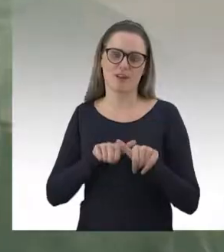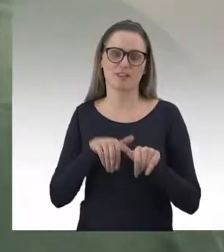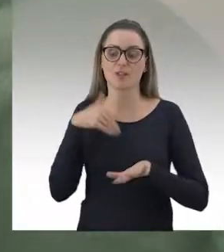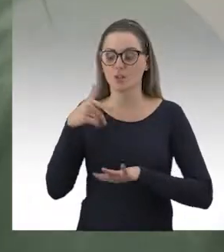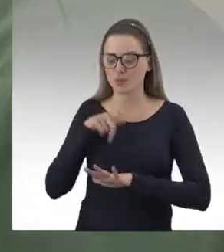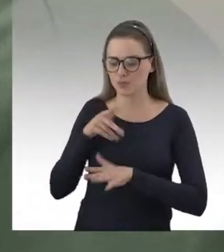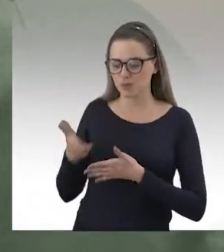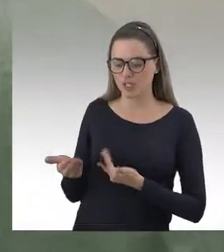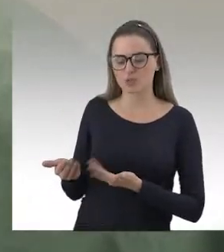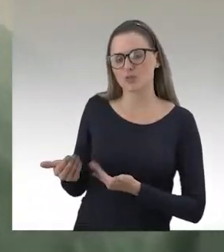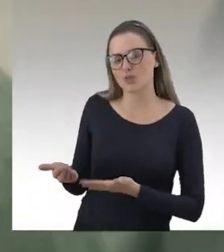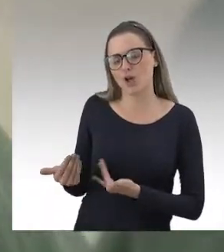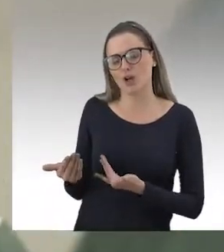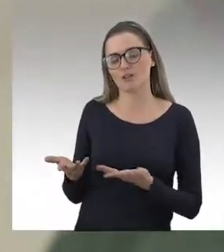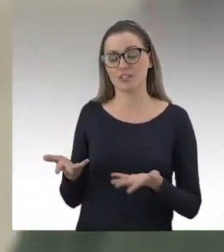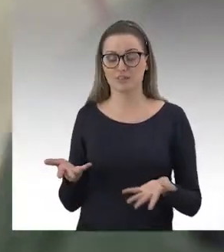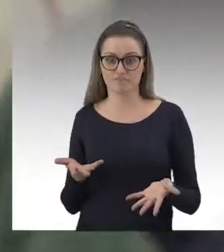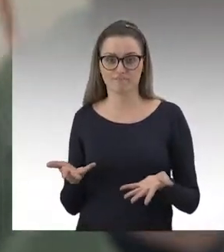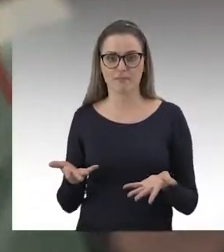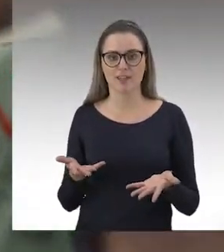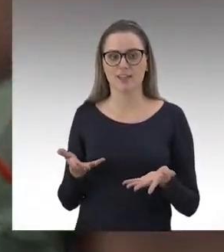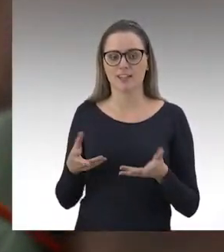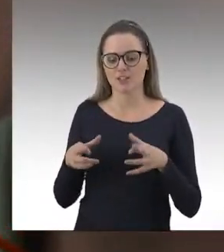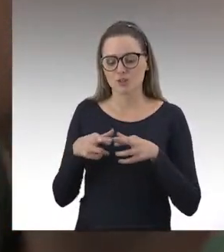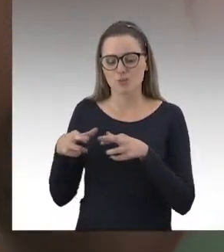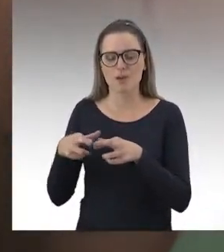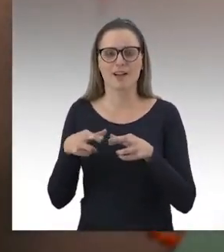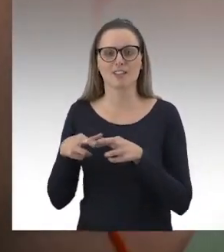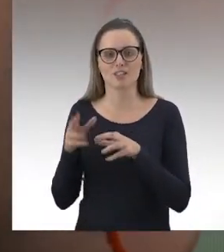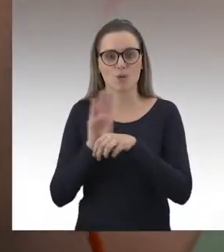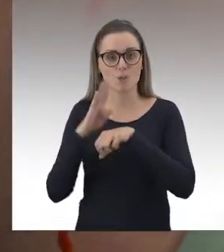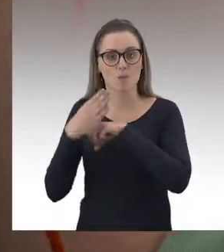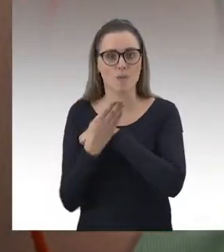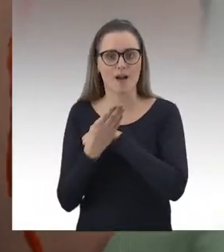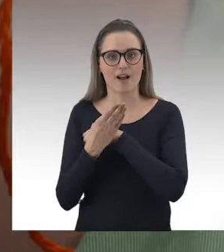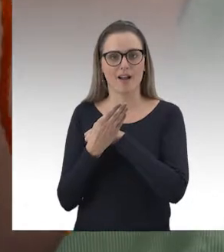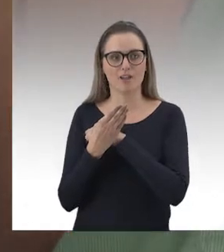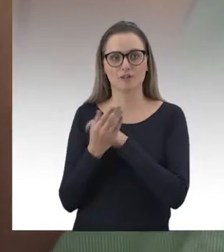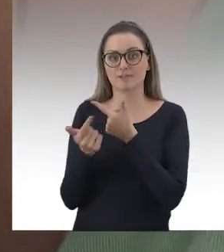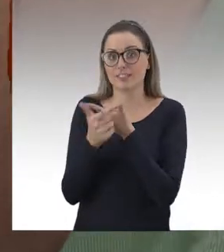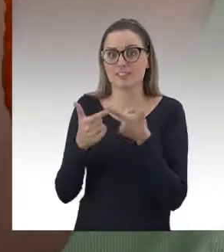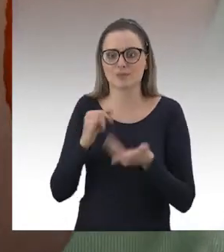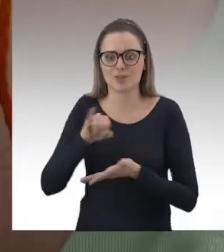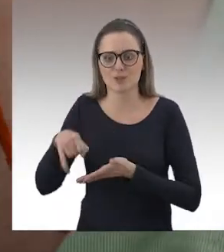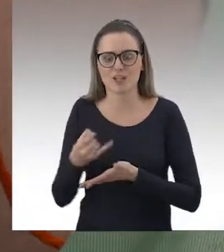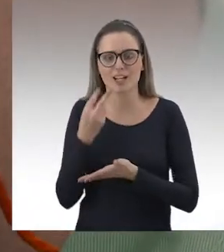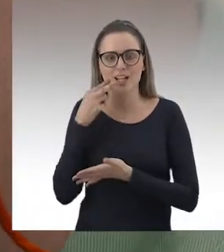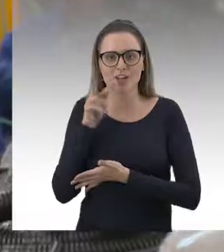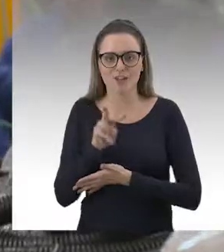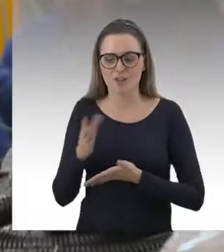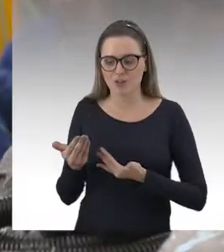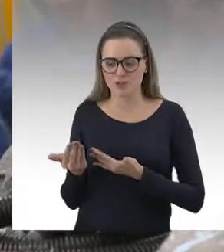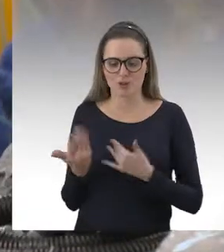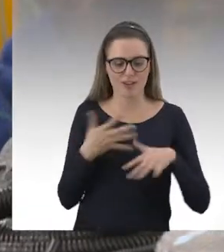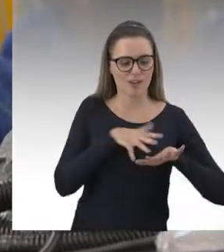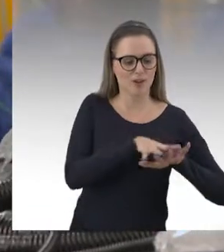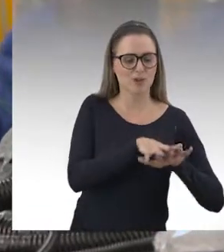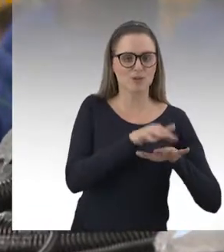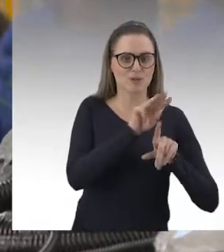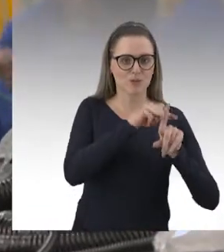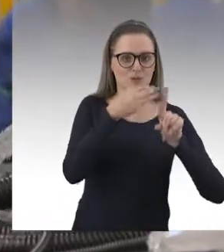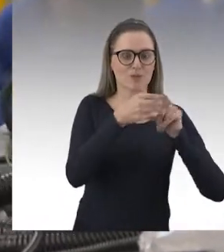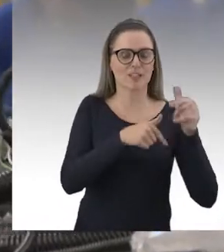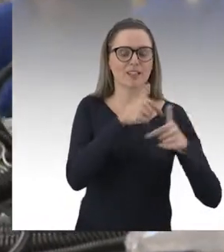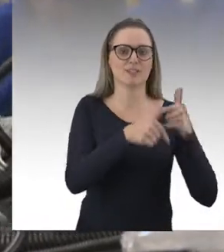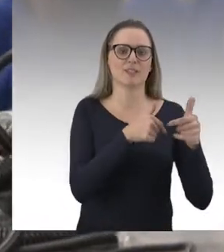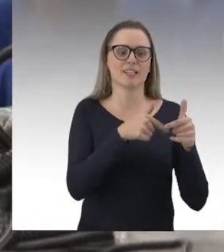jovem de uma região, né, de um bairro com baixa oportunidade, a gente vê esse jovem se inserindo no mercado de trabalho,